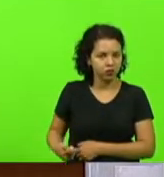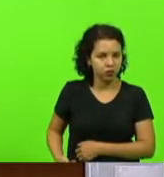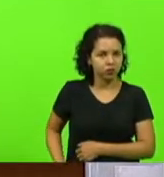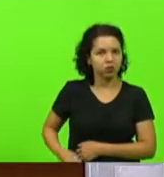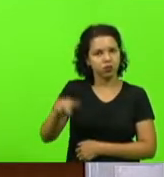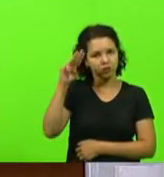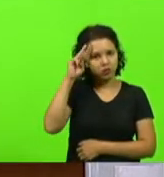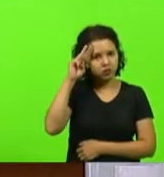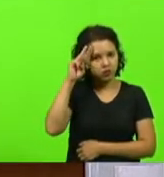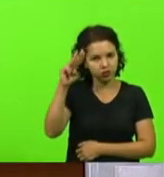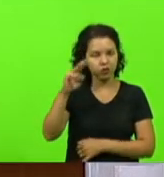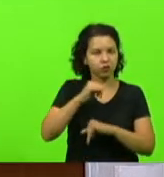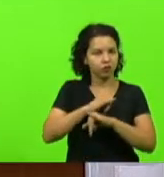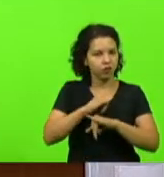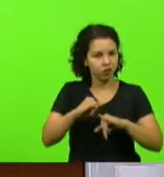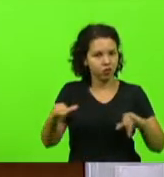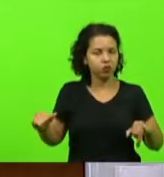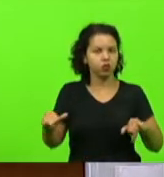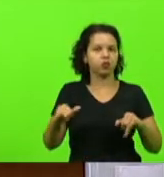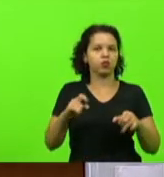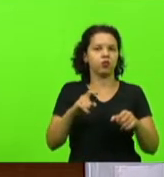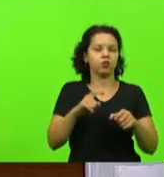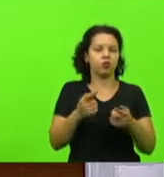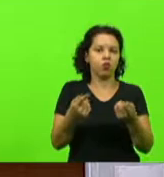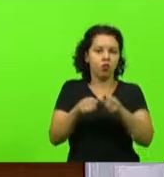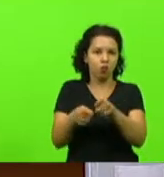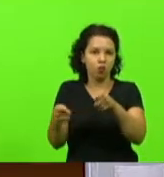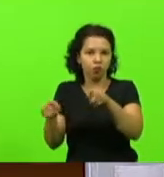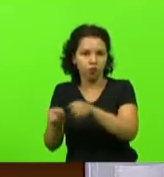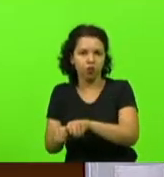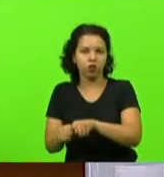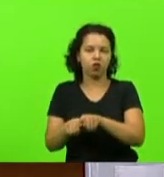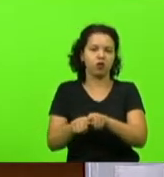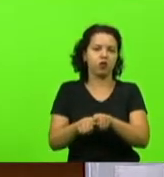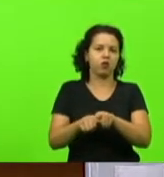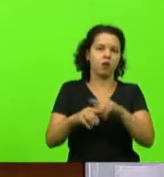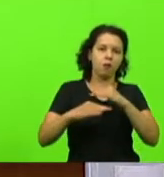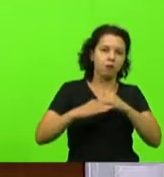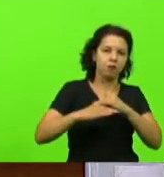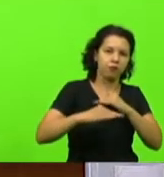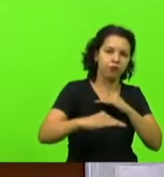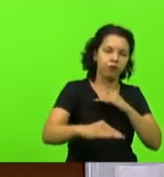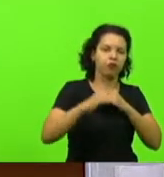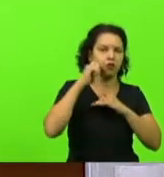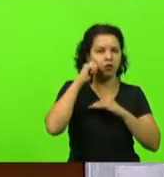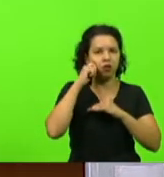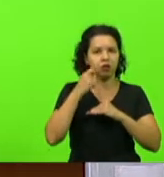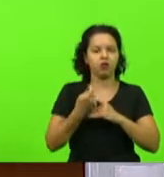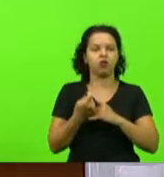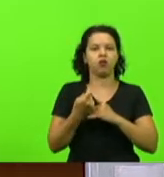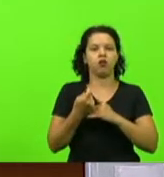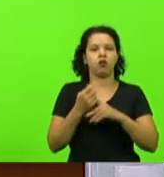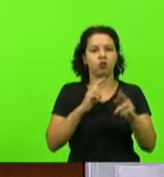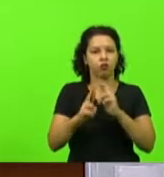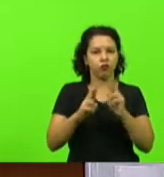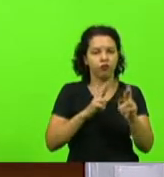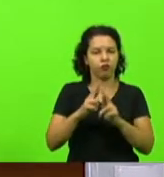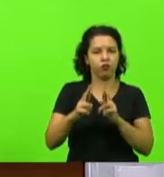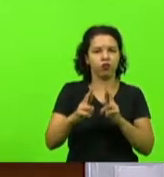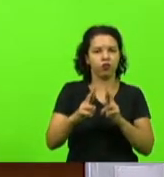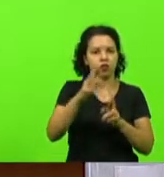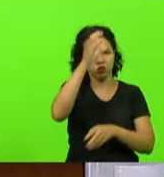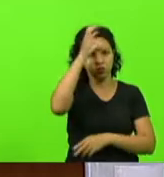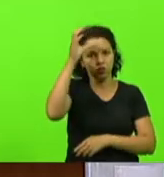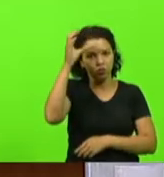anunciou convênios para a pavimentação de diversas rodovias em Criciúma, inclusive de acesso à penitenciária